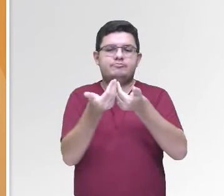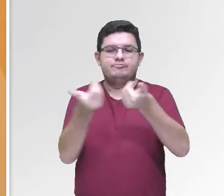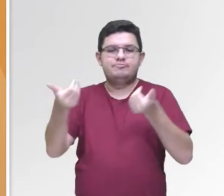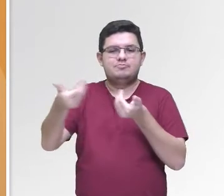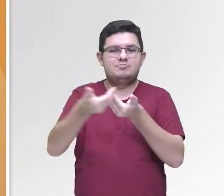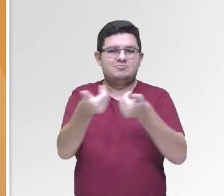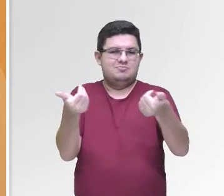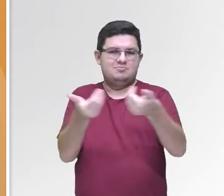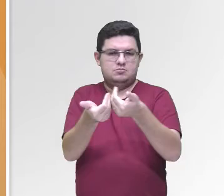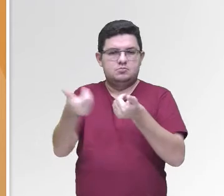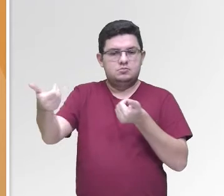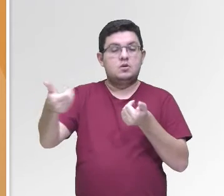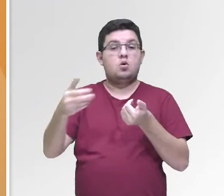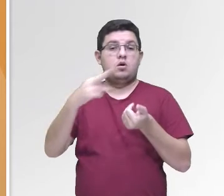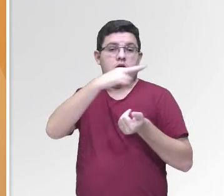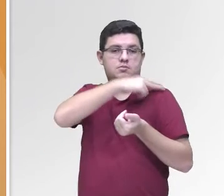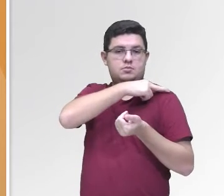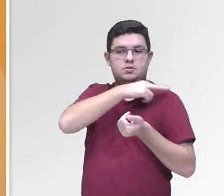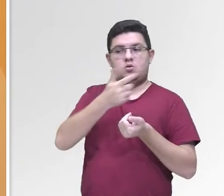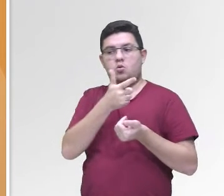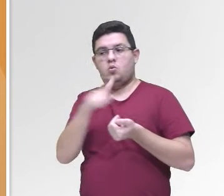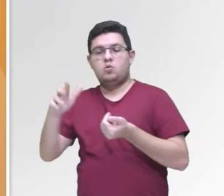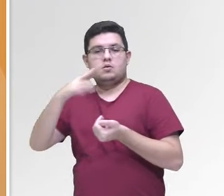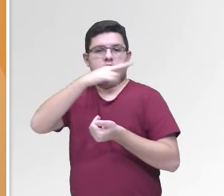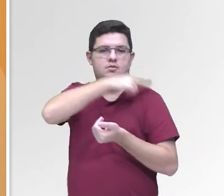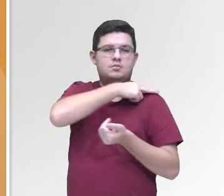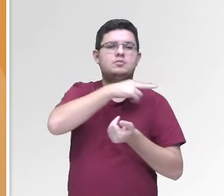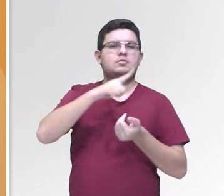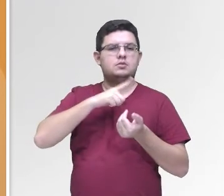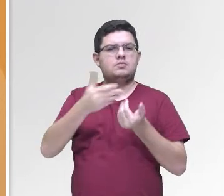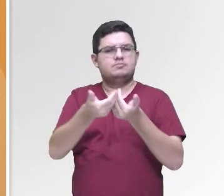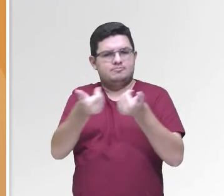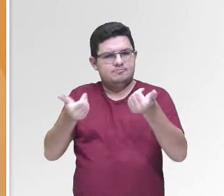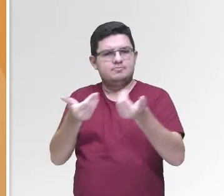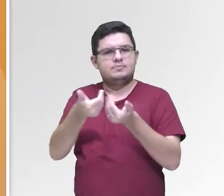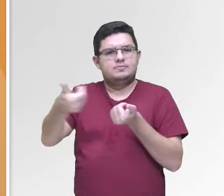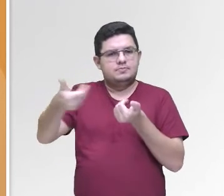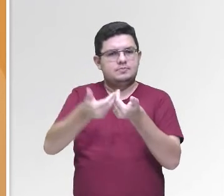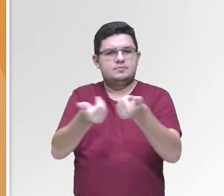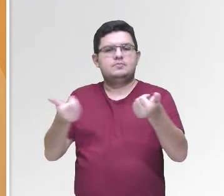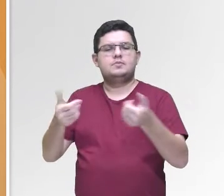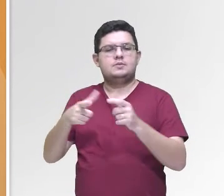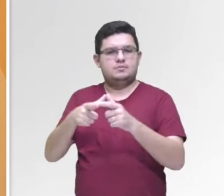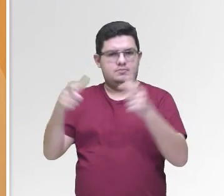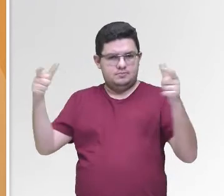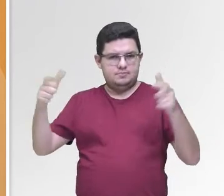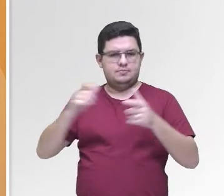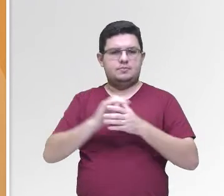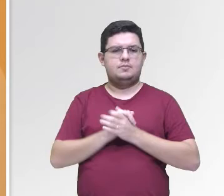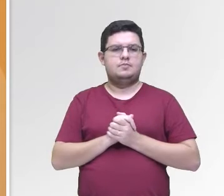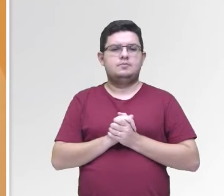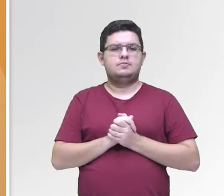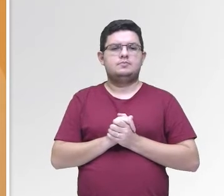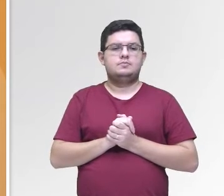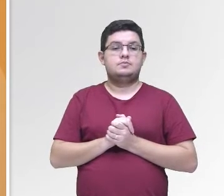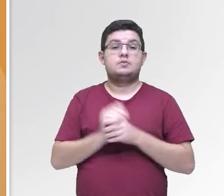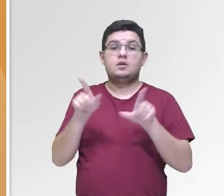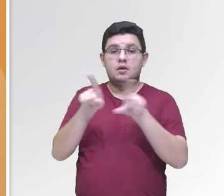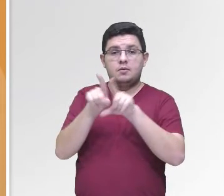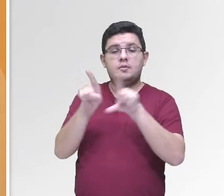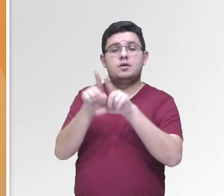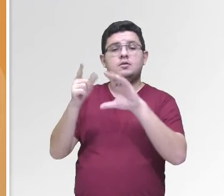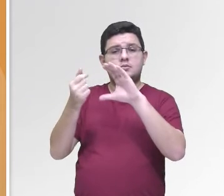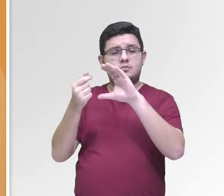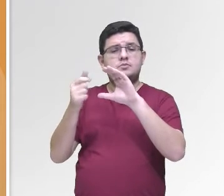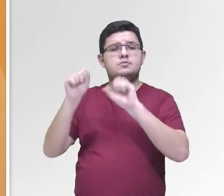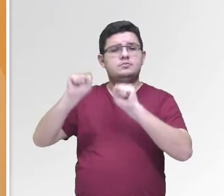trabalho? É a função que cada um vai exercer, né, dentro da indústria. No capitalismo